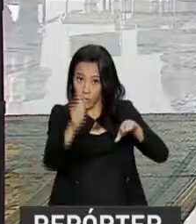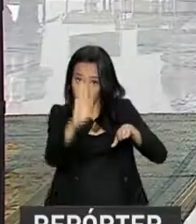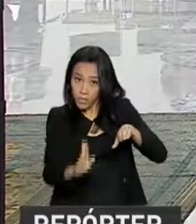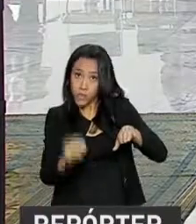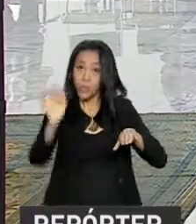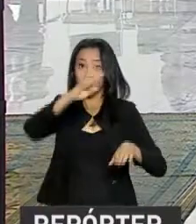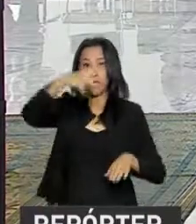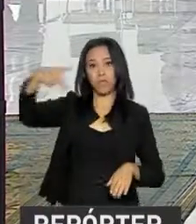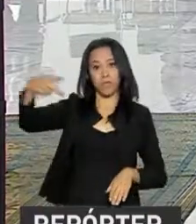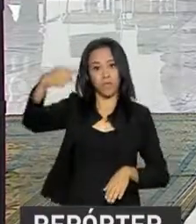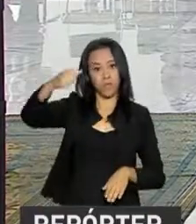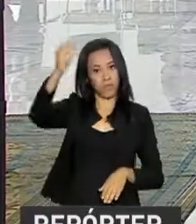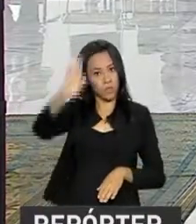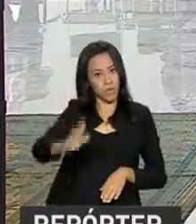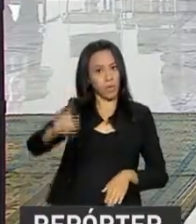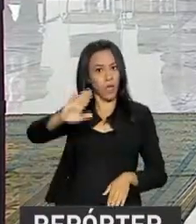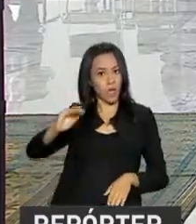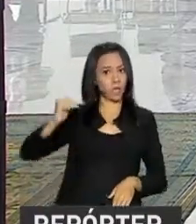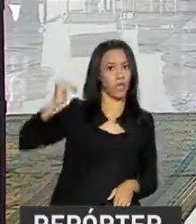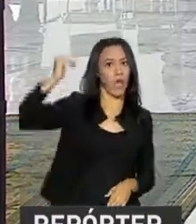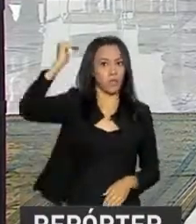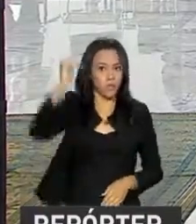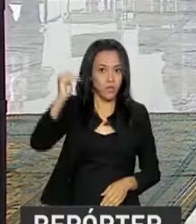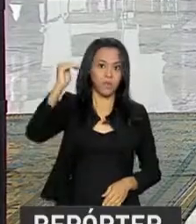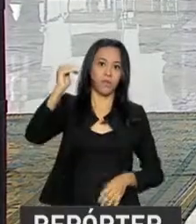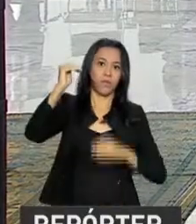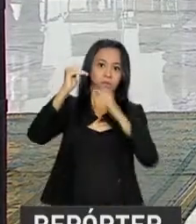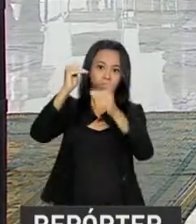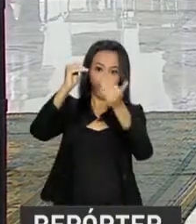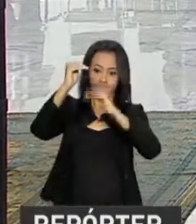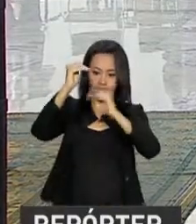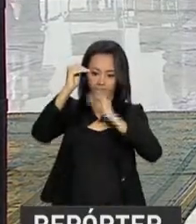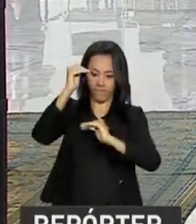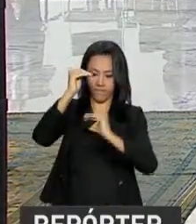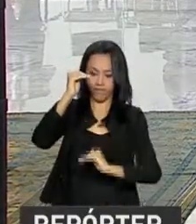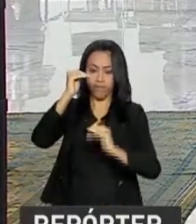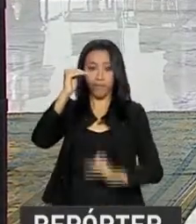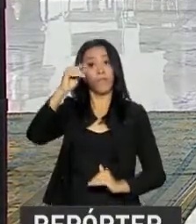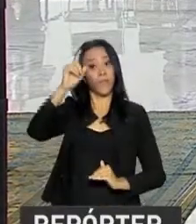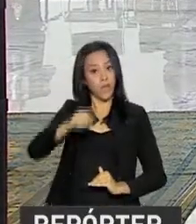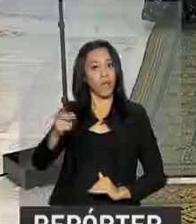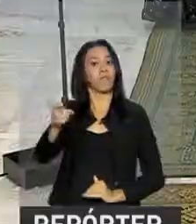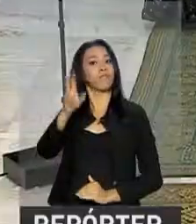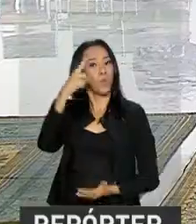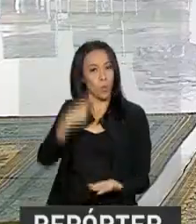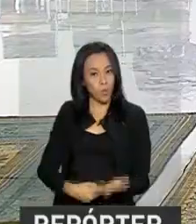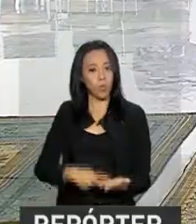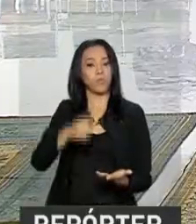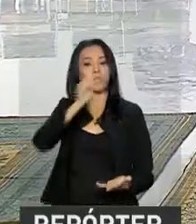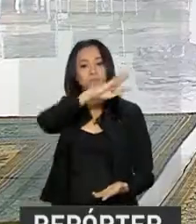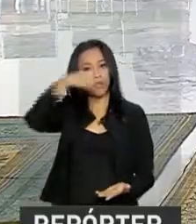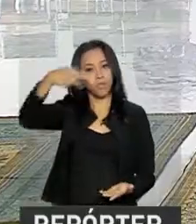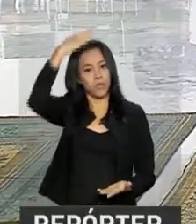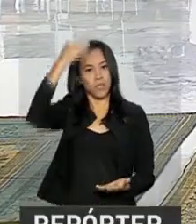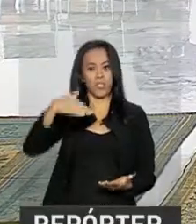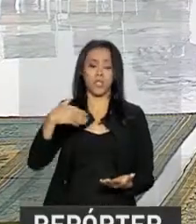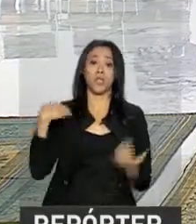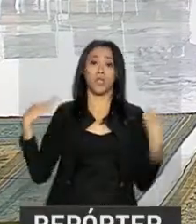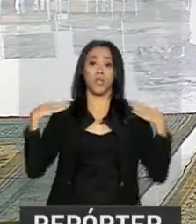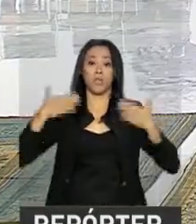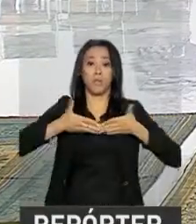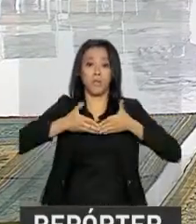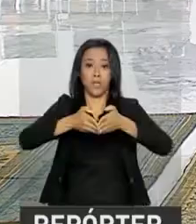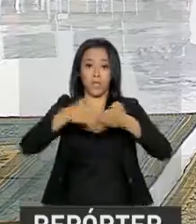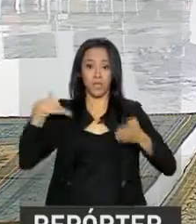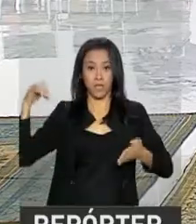república é o posto mais alto da hierarquia das forças armadas e é a função do presidente promover os oficiais-generais da marinha do exército